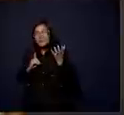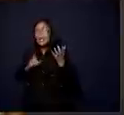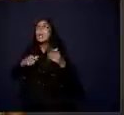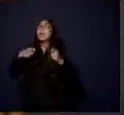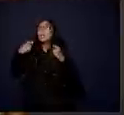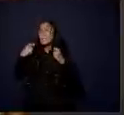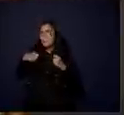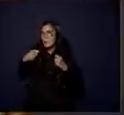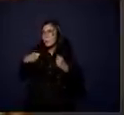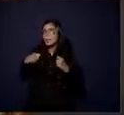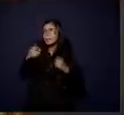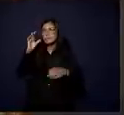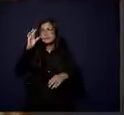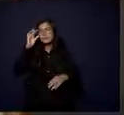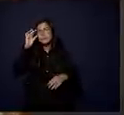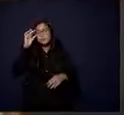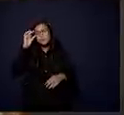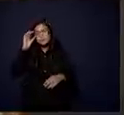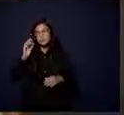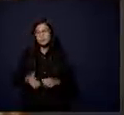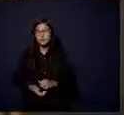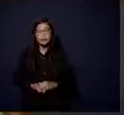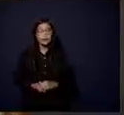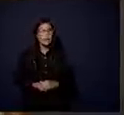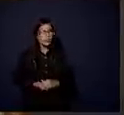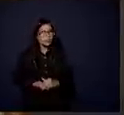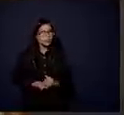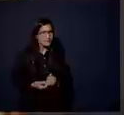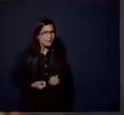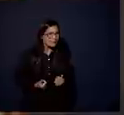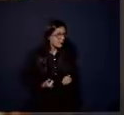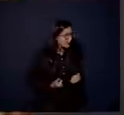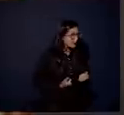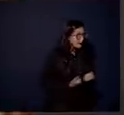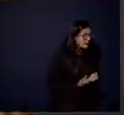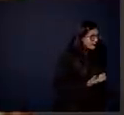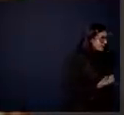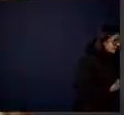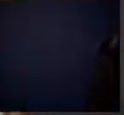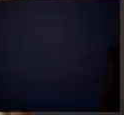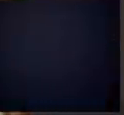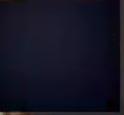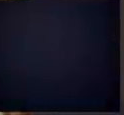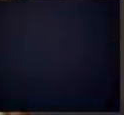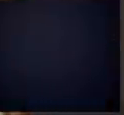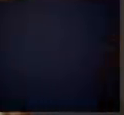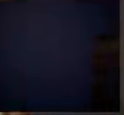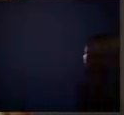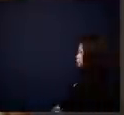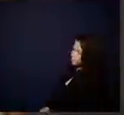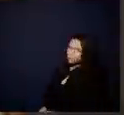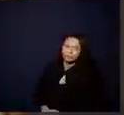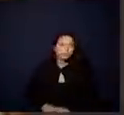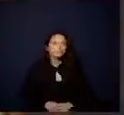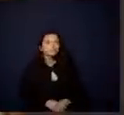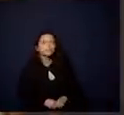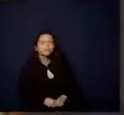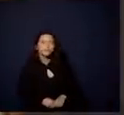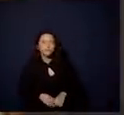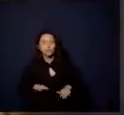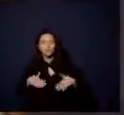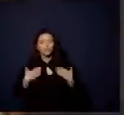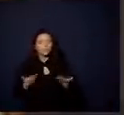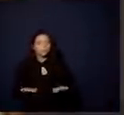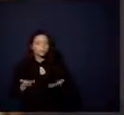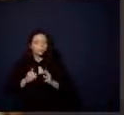Então assim bem Passando bem por alto pelo cônjuge como foi desenhado o ministério